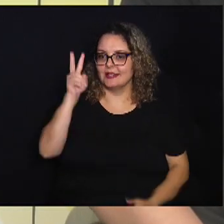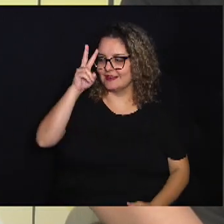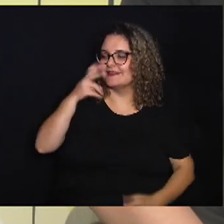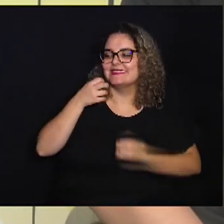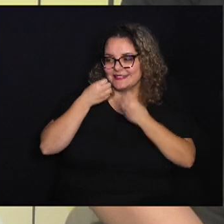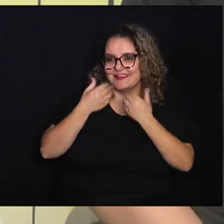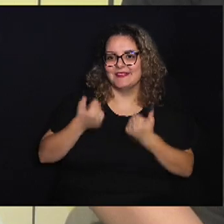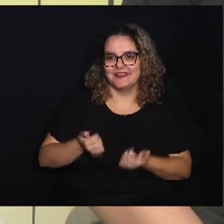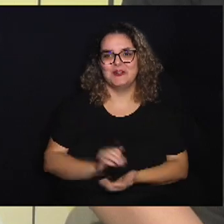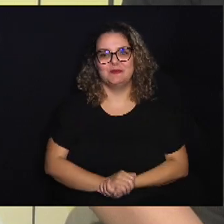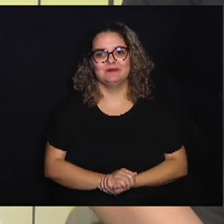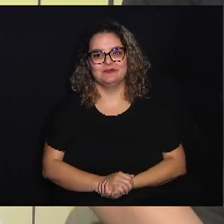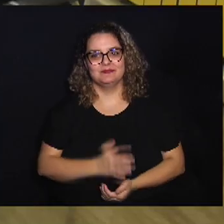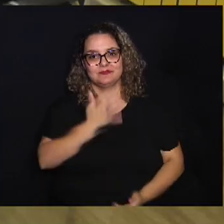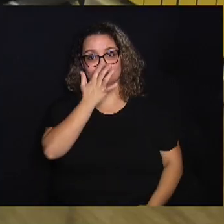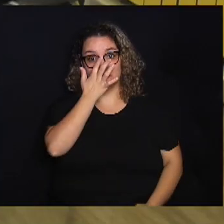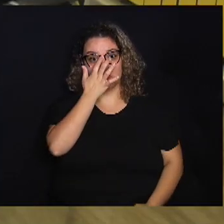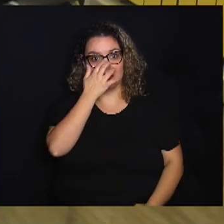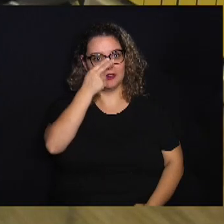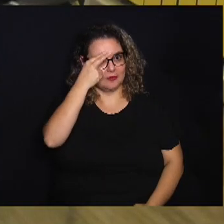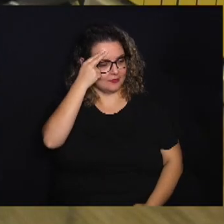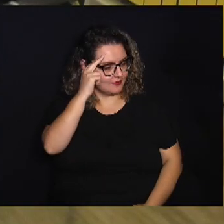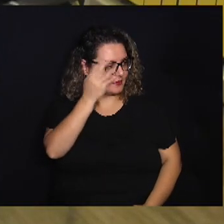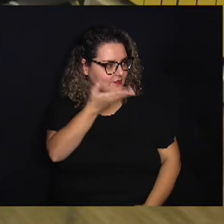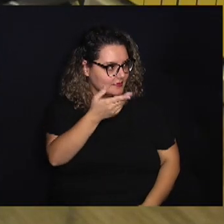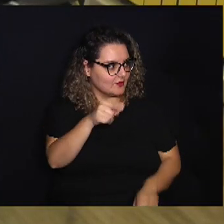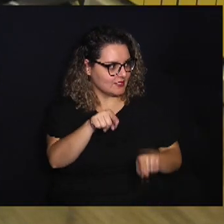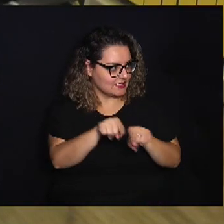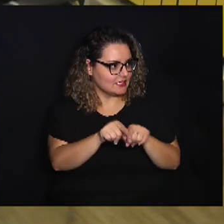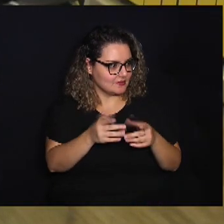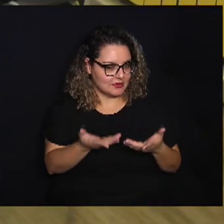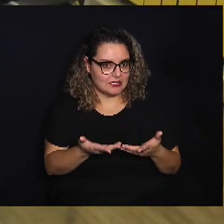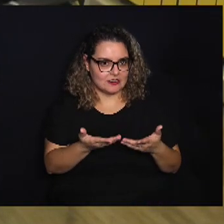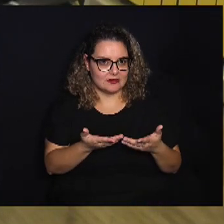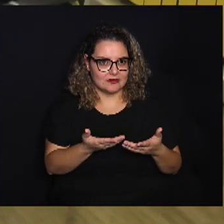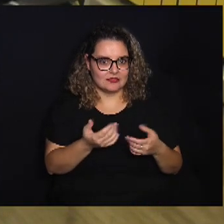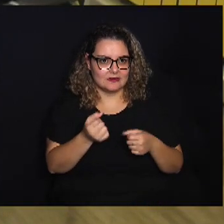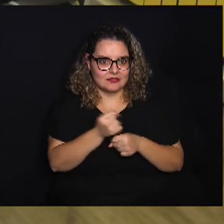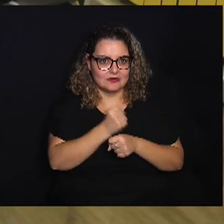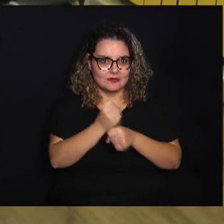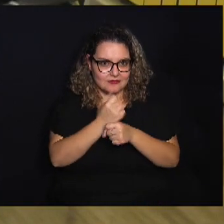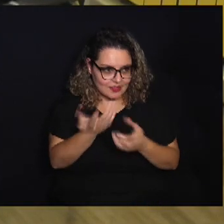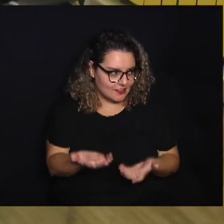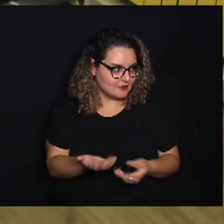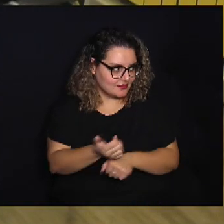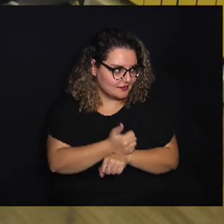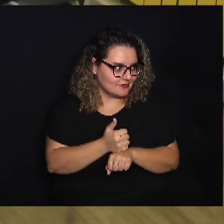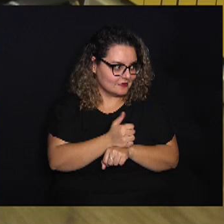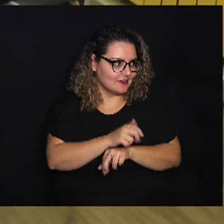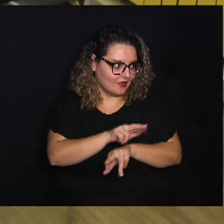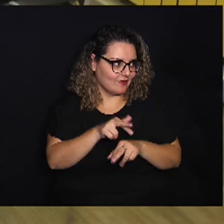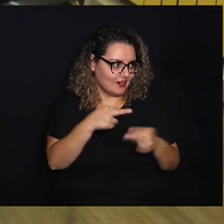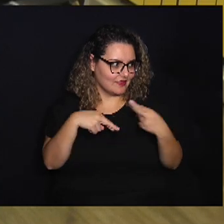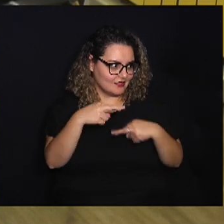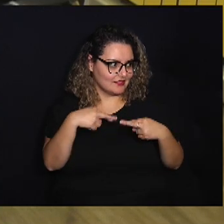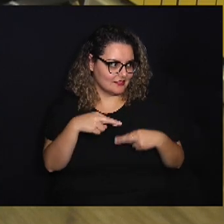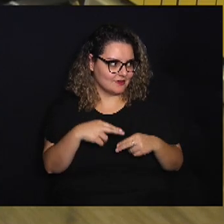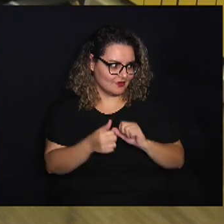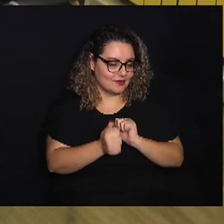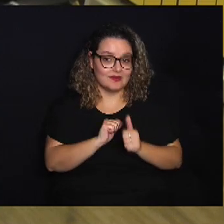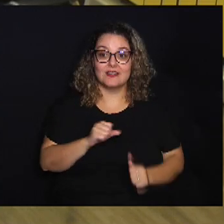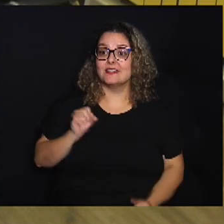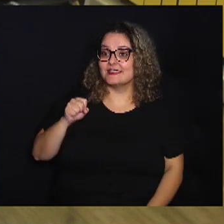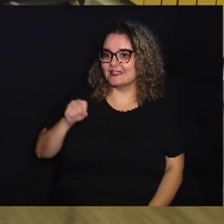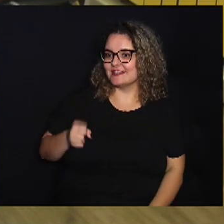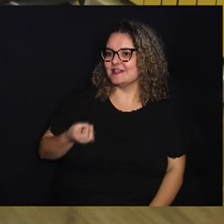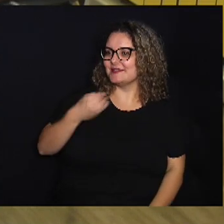aí. E Gabriel, acredito que você também, nesses anos seus de carreira, também tem muita coisa relacionada ao esporte, né? Sem dúvida.